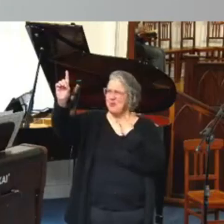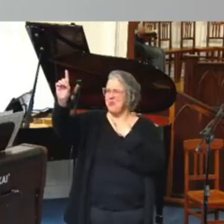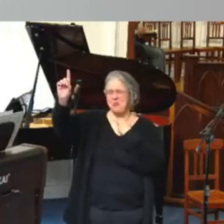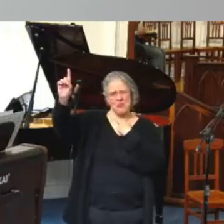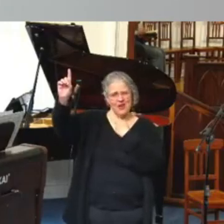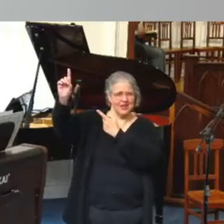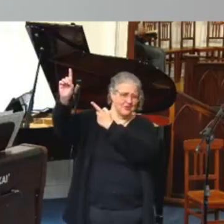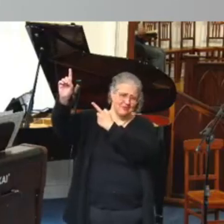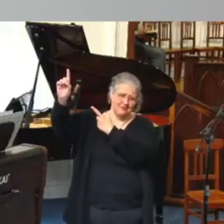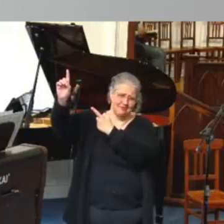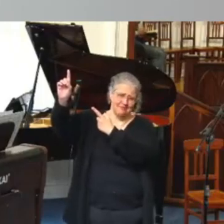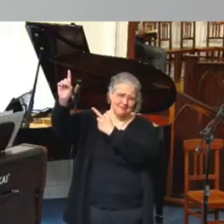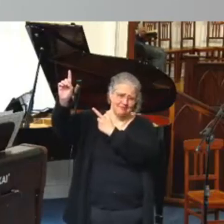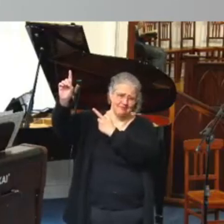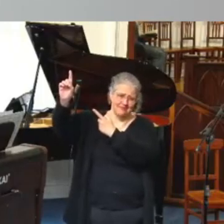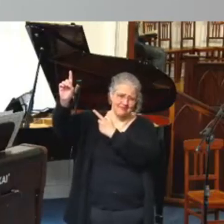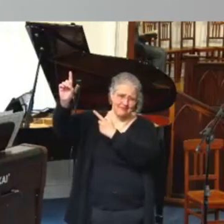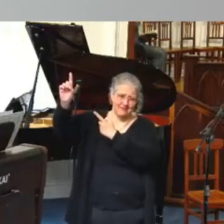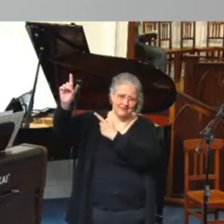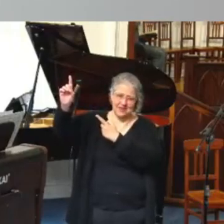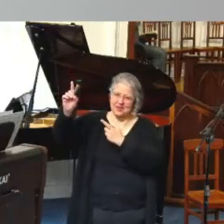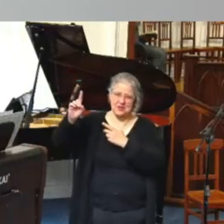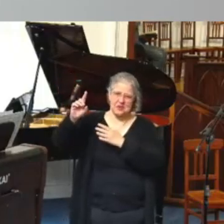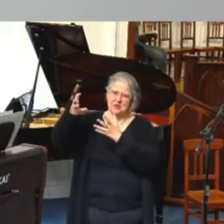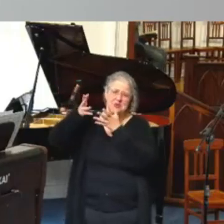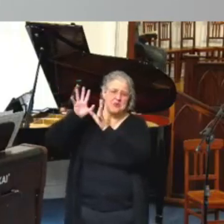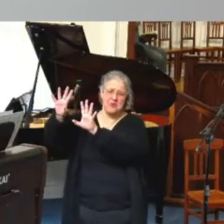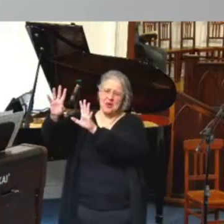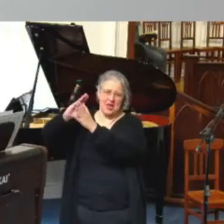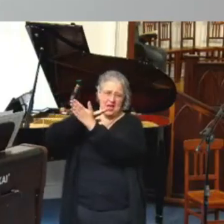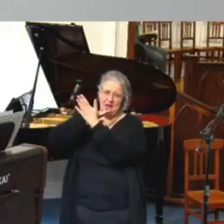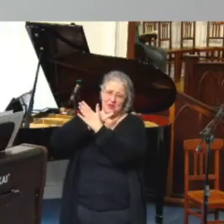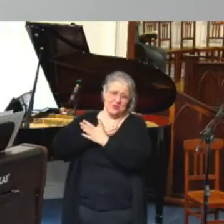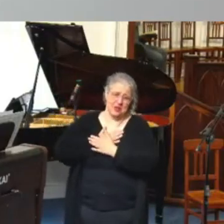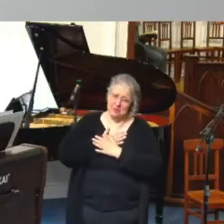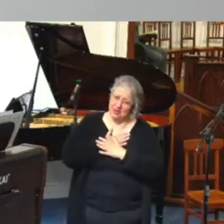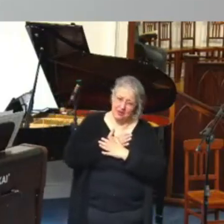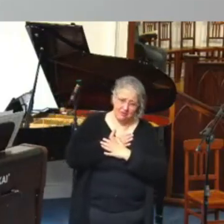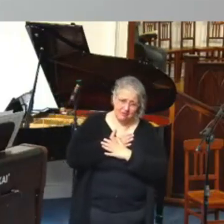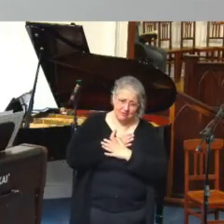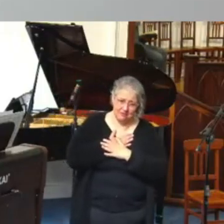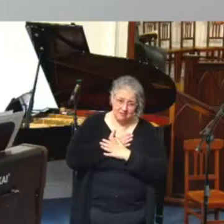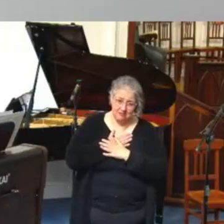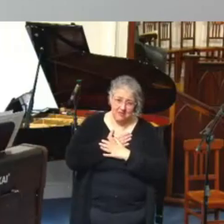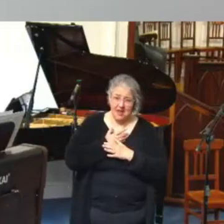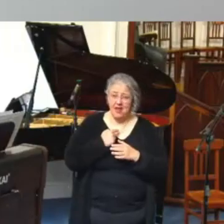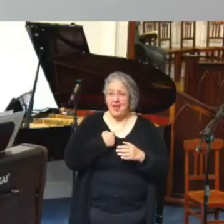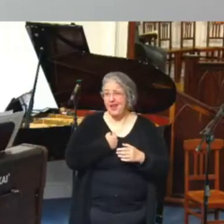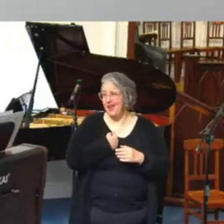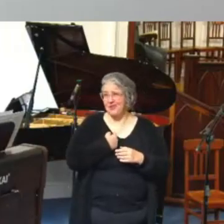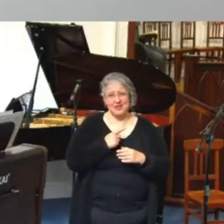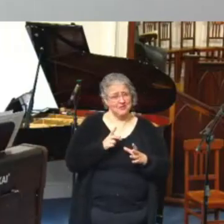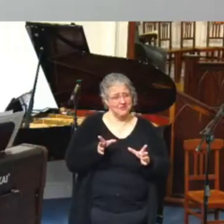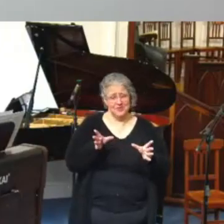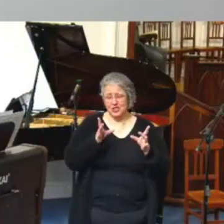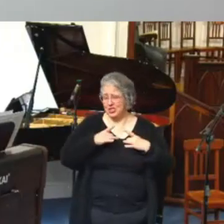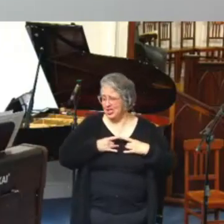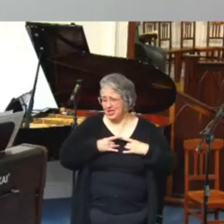quer me ajudar porque eu não sou merecedor dessa